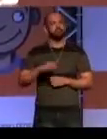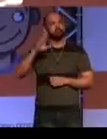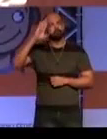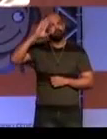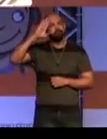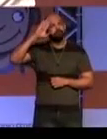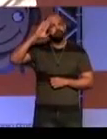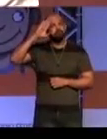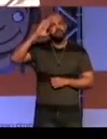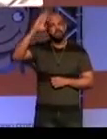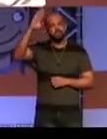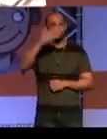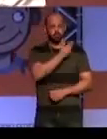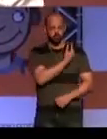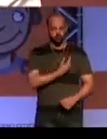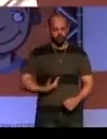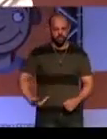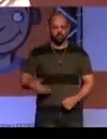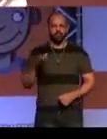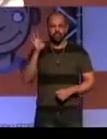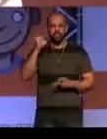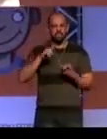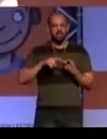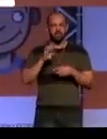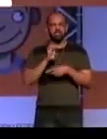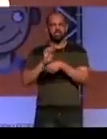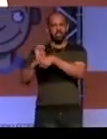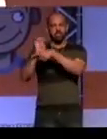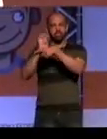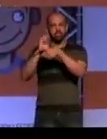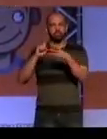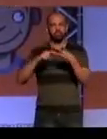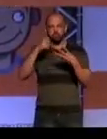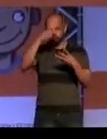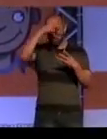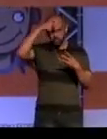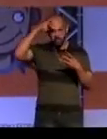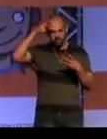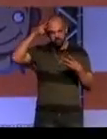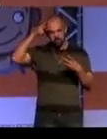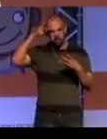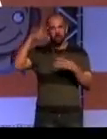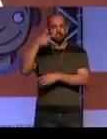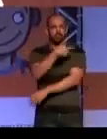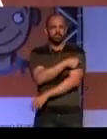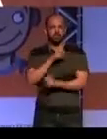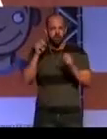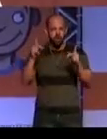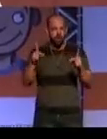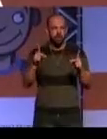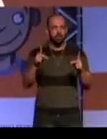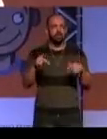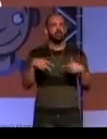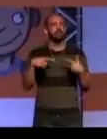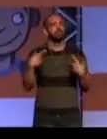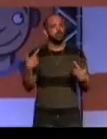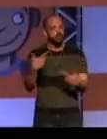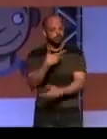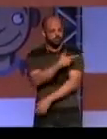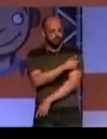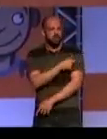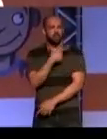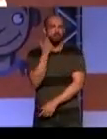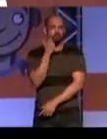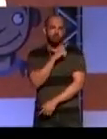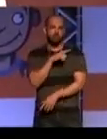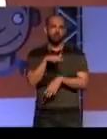prioridade dos governos federal, estaduais e municipais de imunização, porque a Constituição confere autonomia,